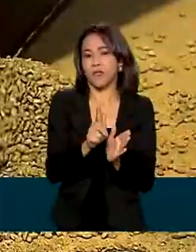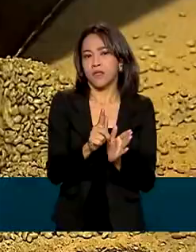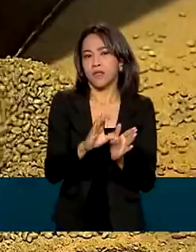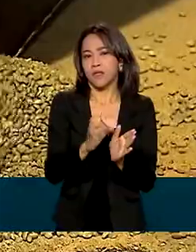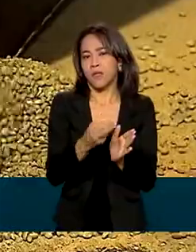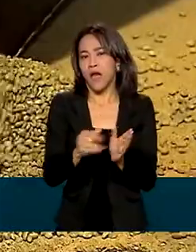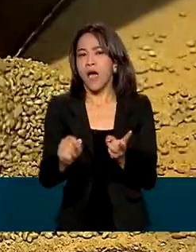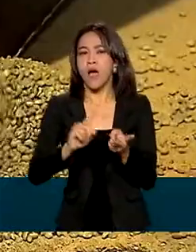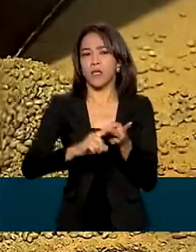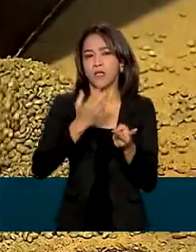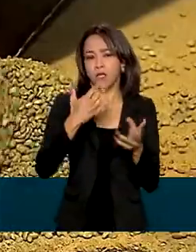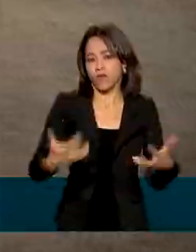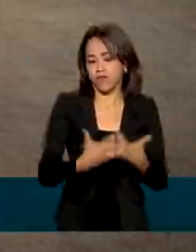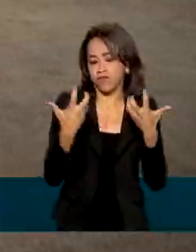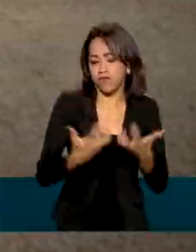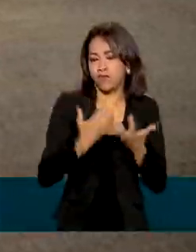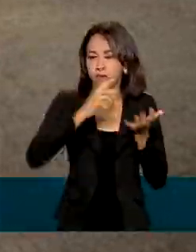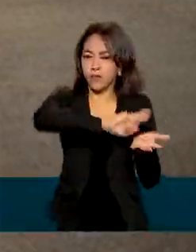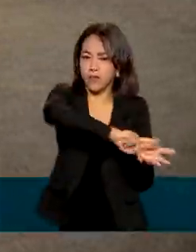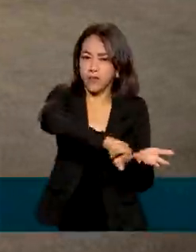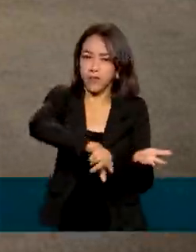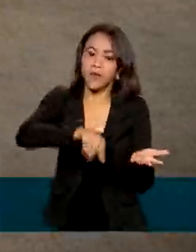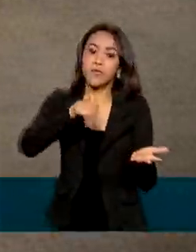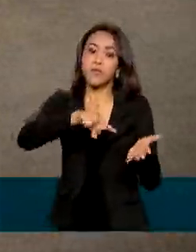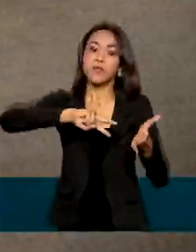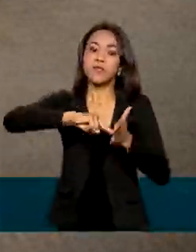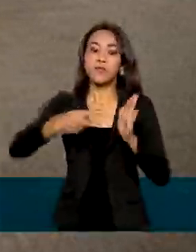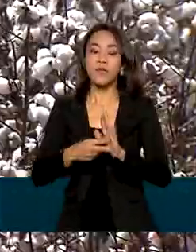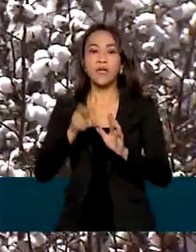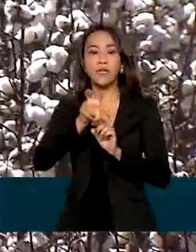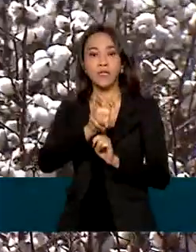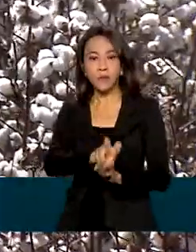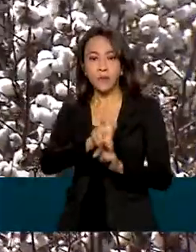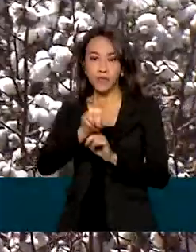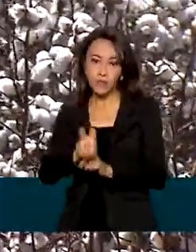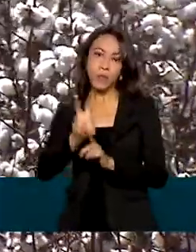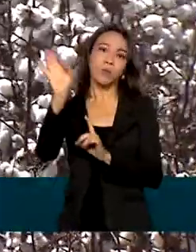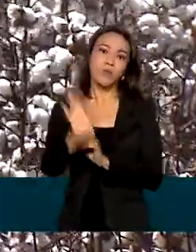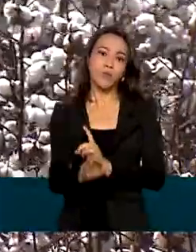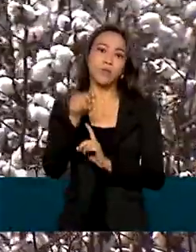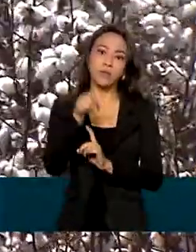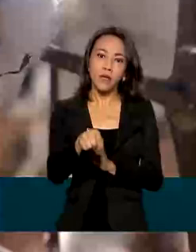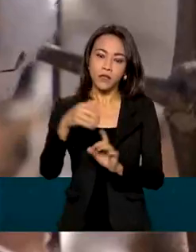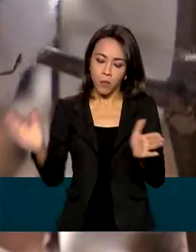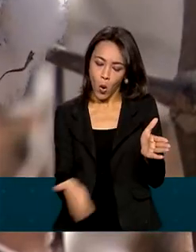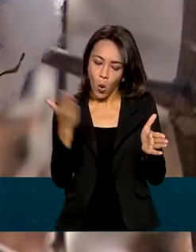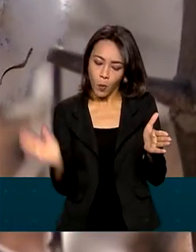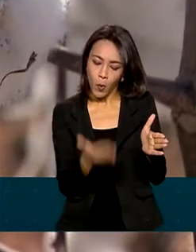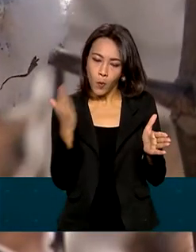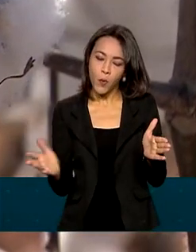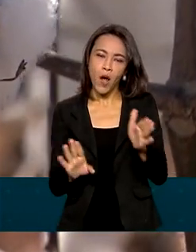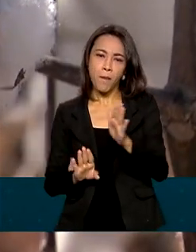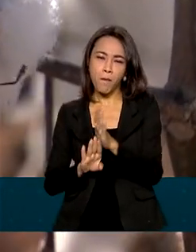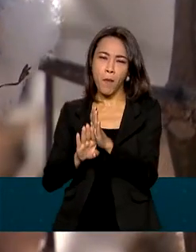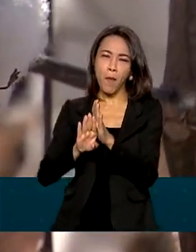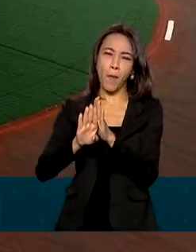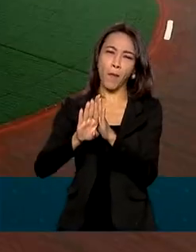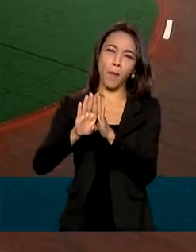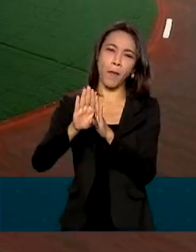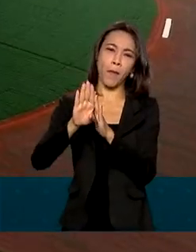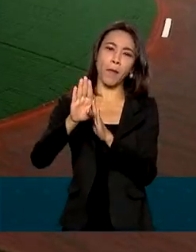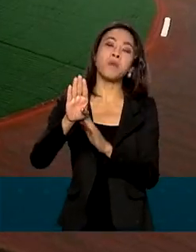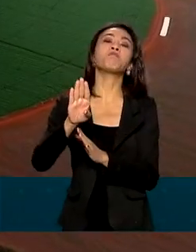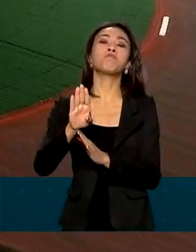e oleaginosas representaram quase 55 porcento dessa produção atingindo recordes de